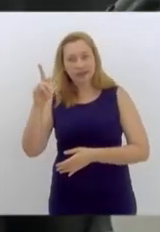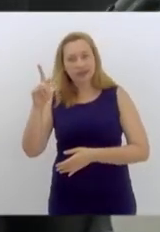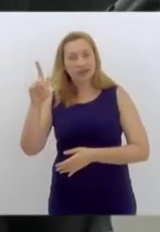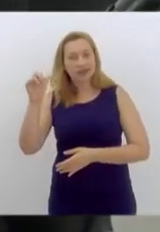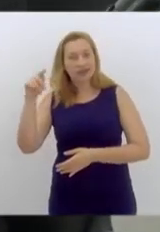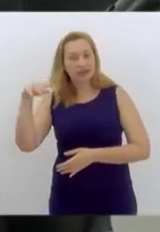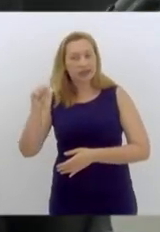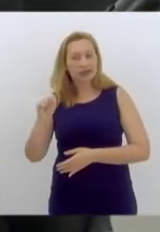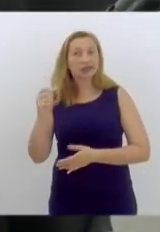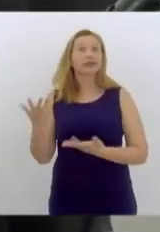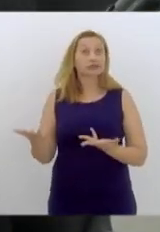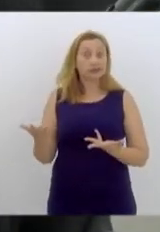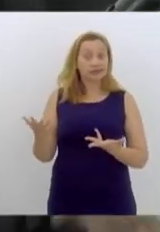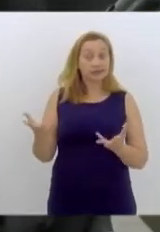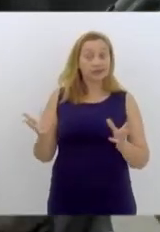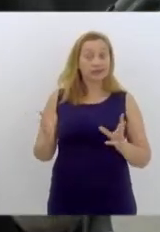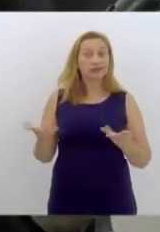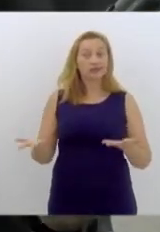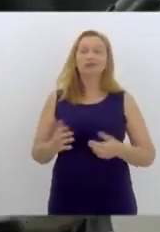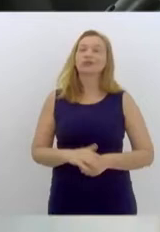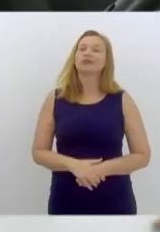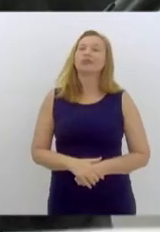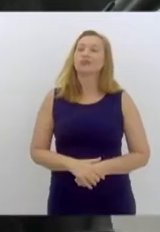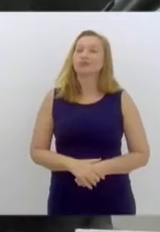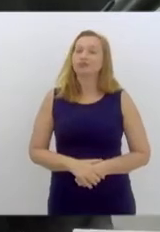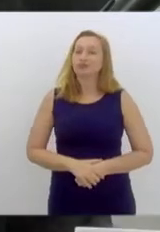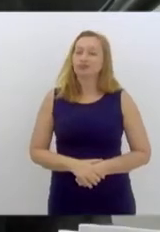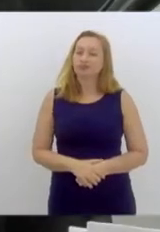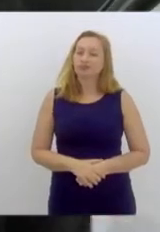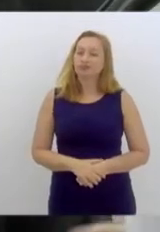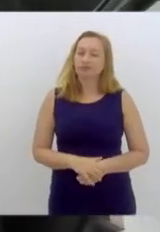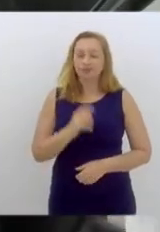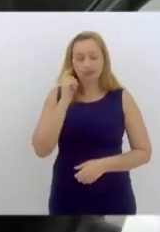num comportamento muito fechado.